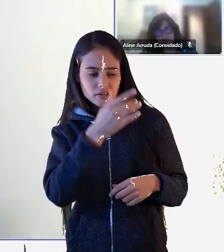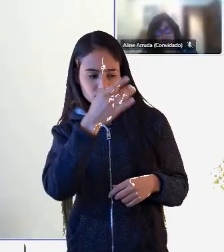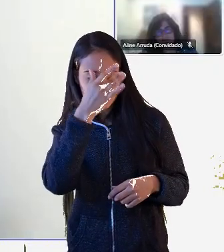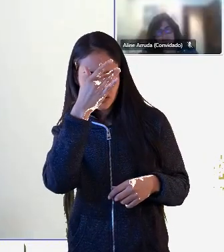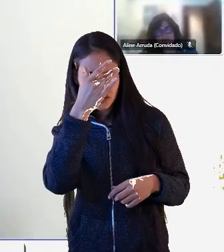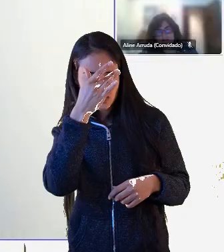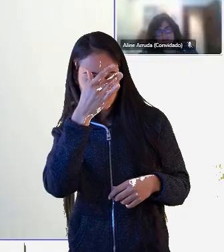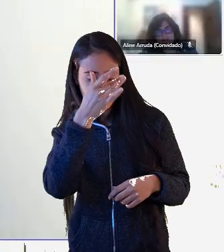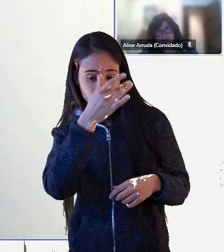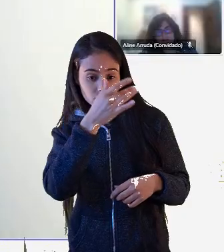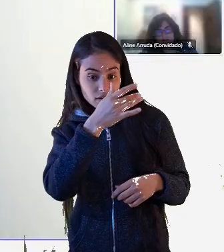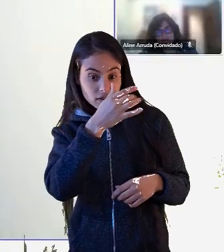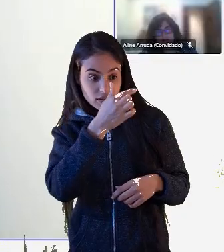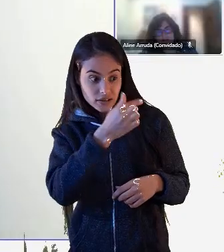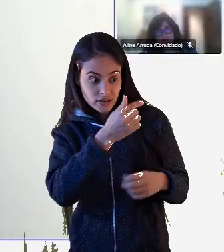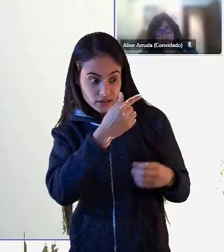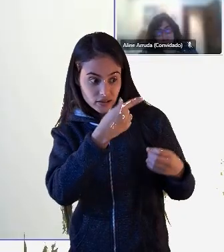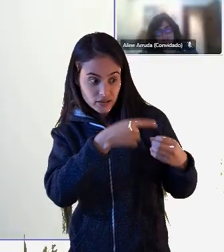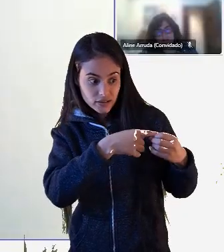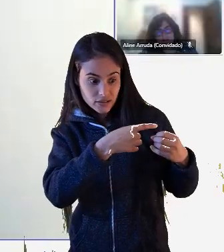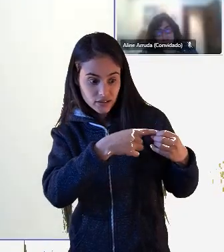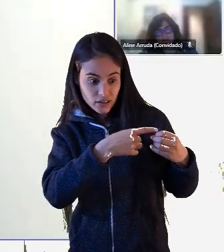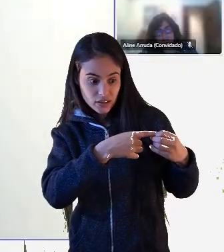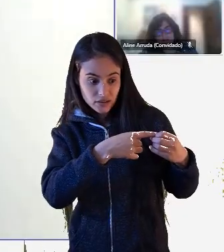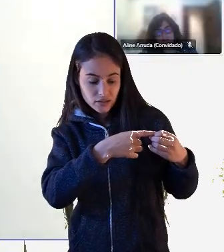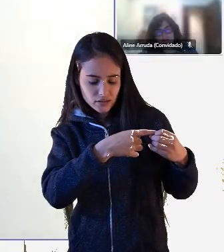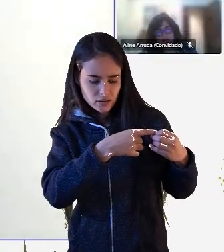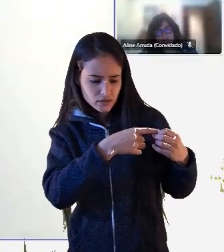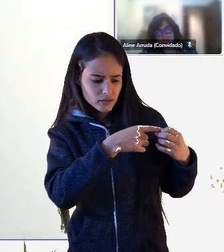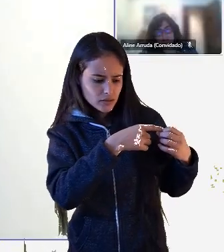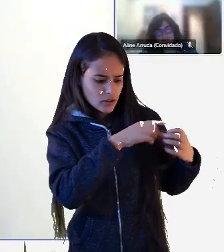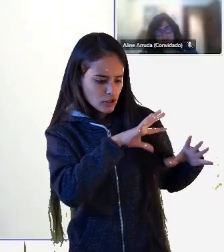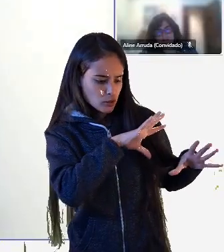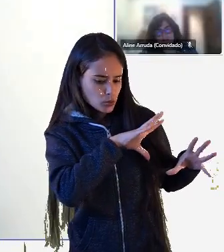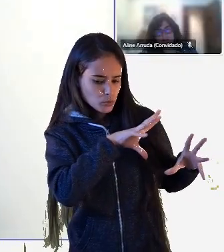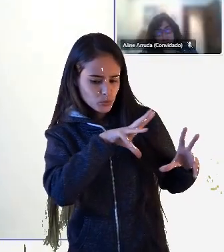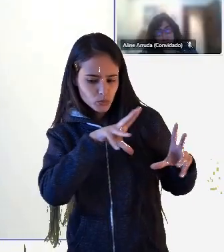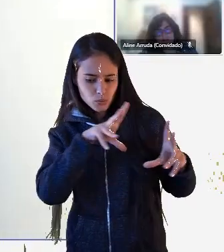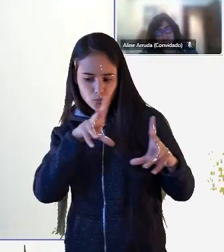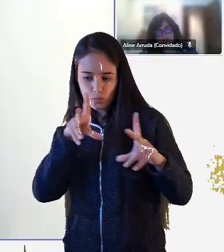Cultura Águas Virtuosas, da Elaine, que também concentrou as programações de